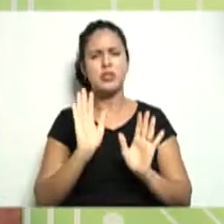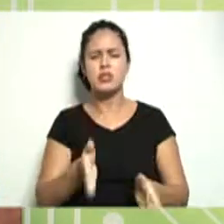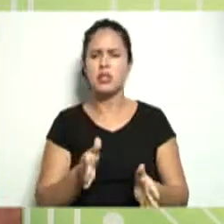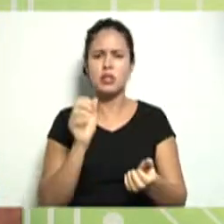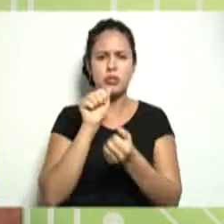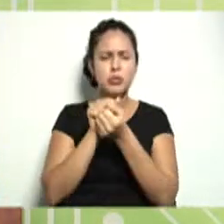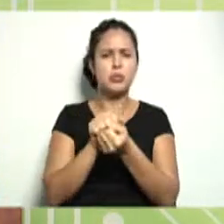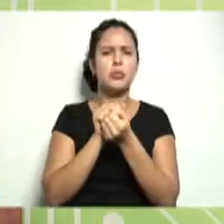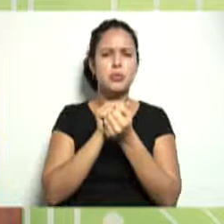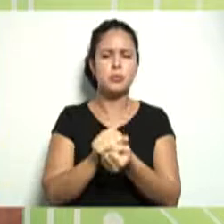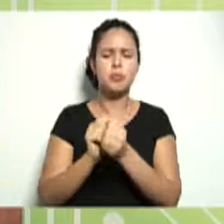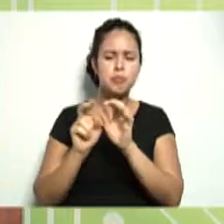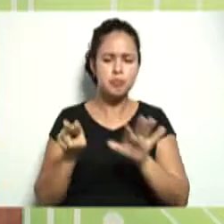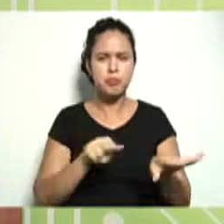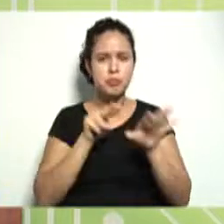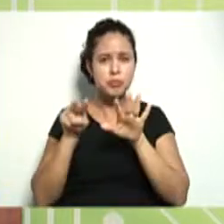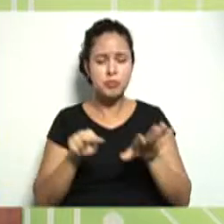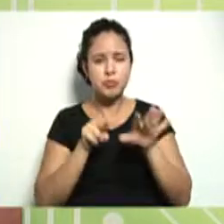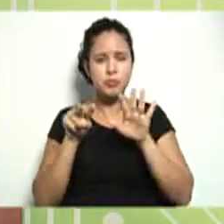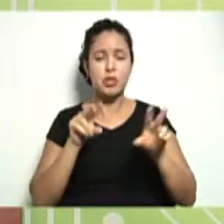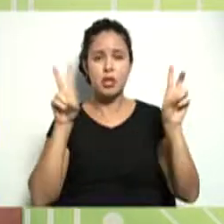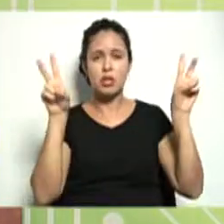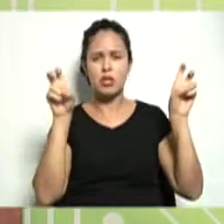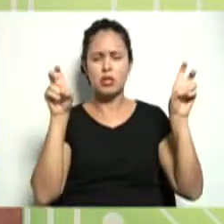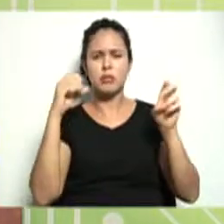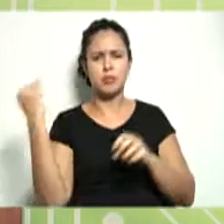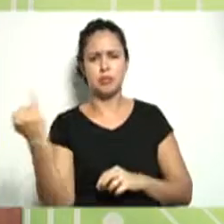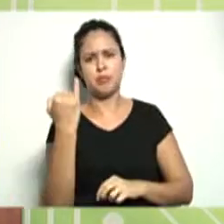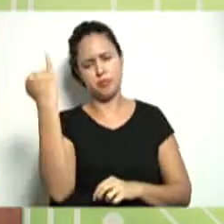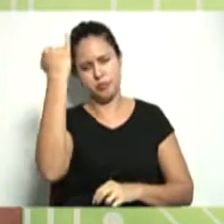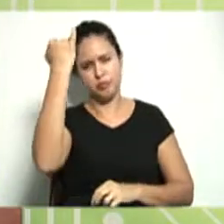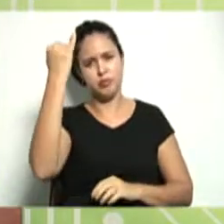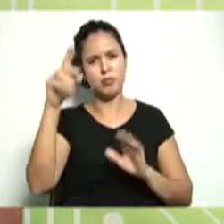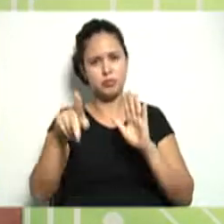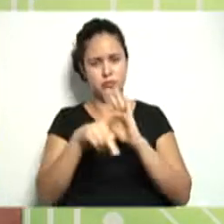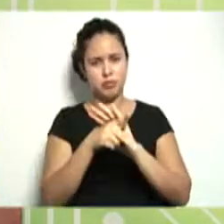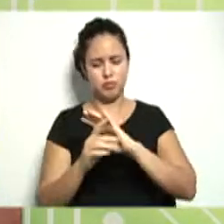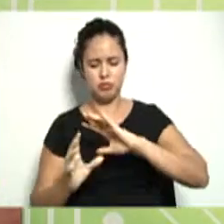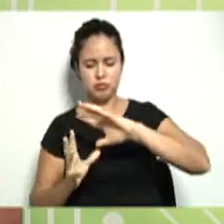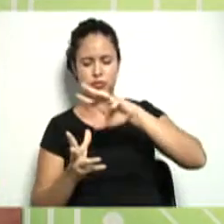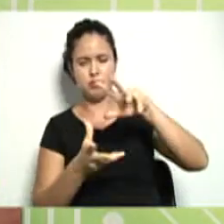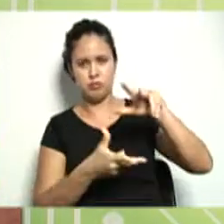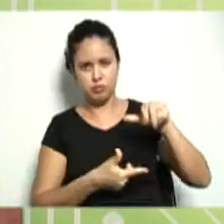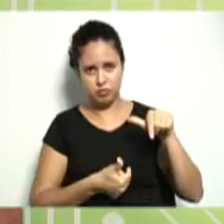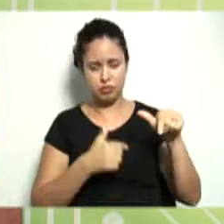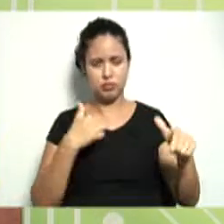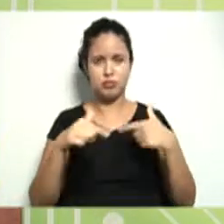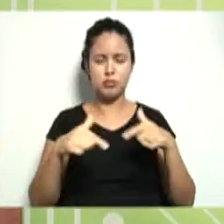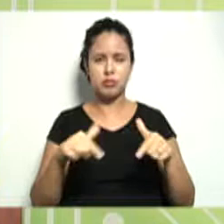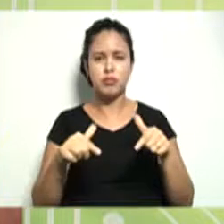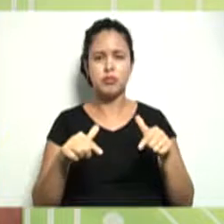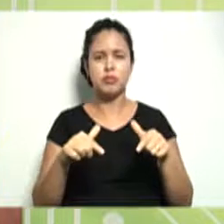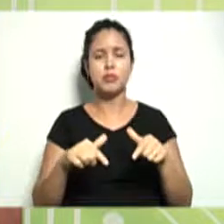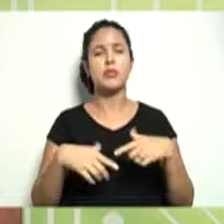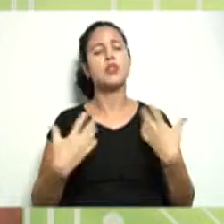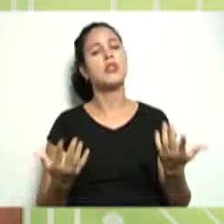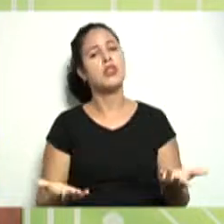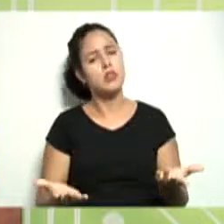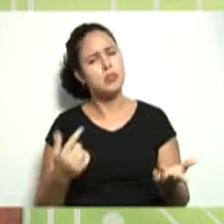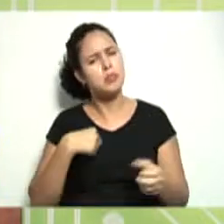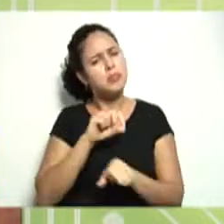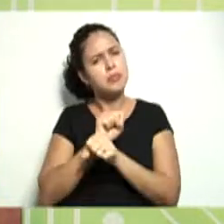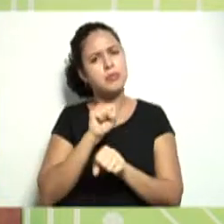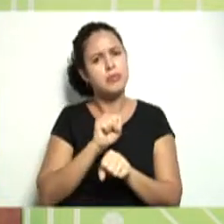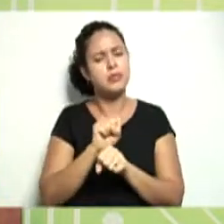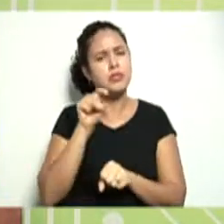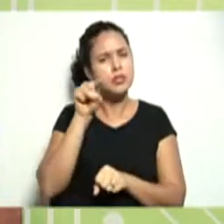bom tempo discutindo esse tema interessantíssimo sobre os fundamentos do mundo do trabalho. Espero que as aulas